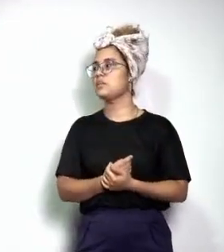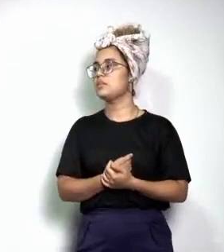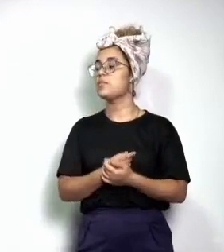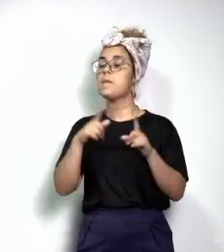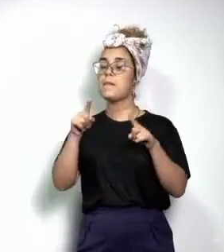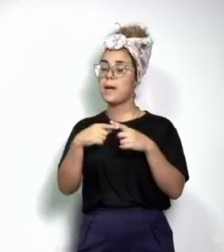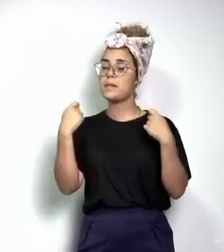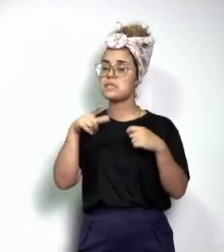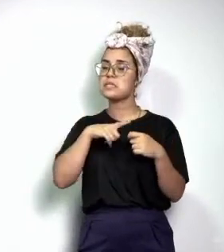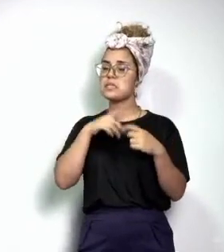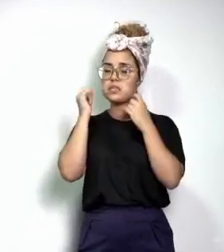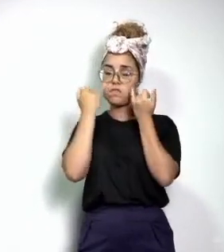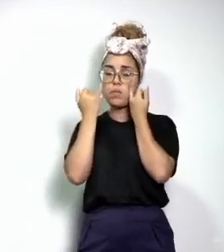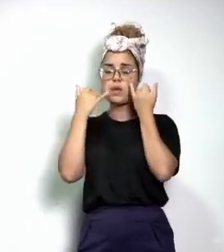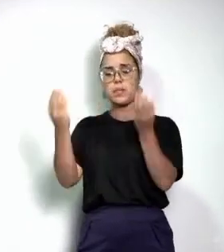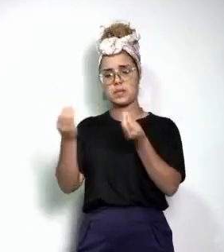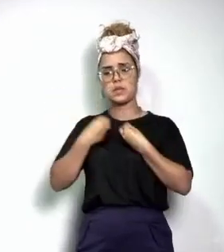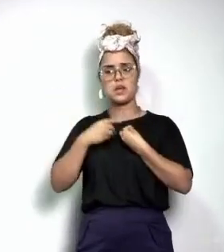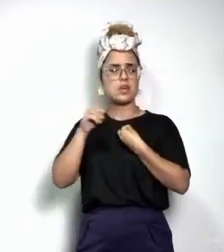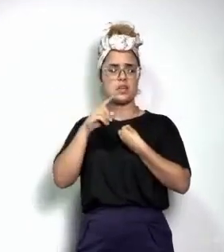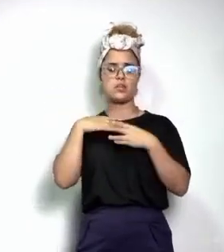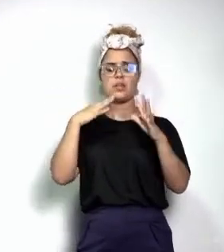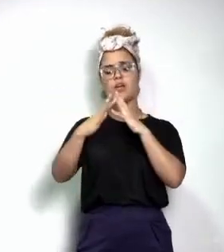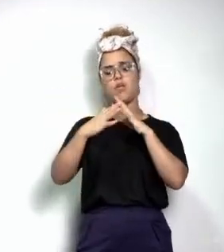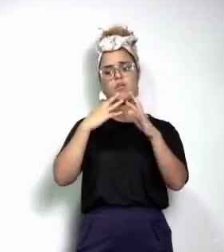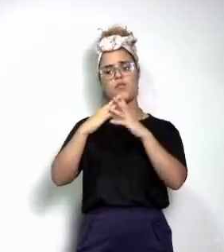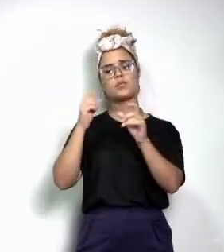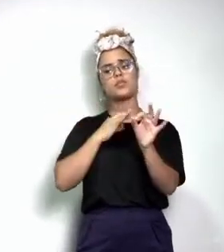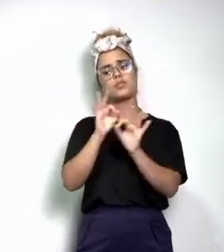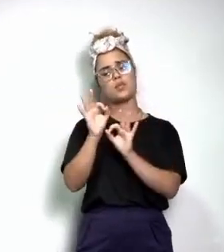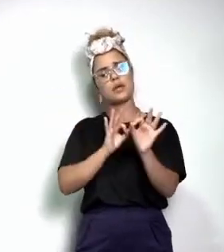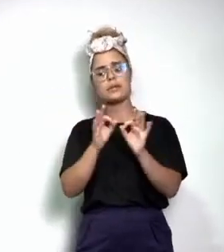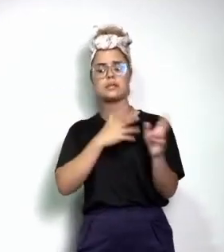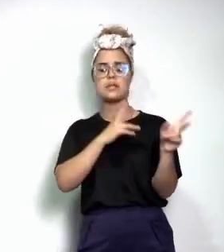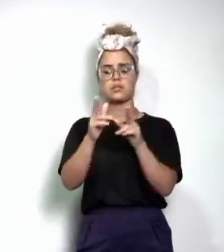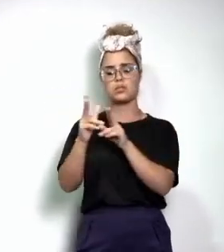E, enfim, não vai confundir na hora dessa montagem também.